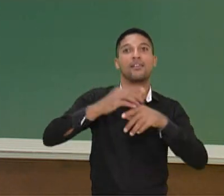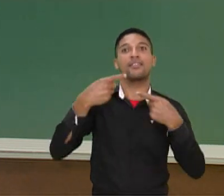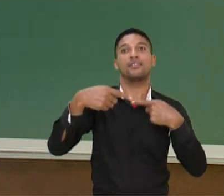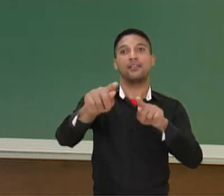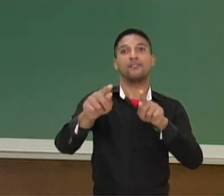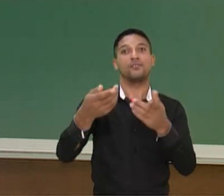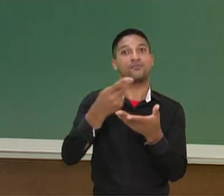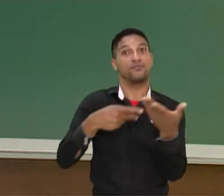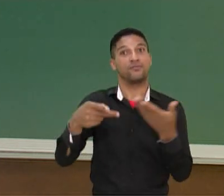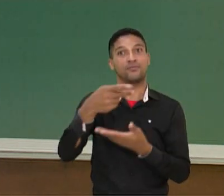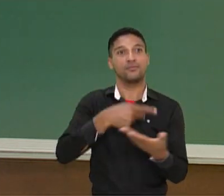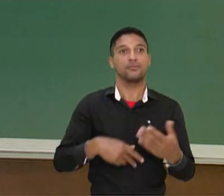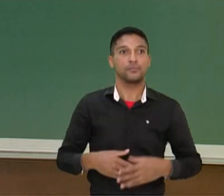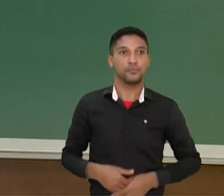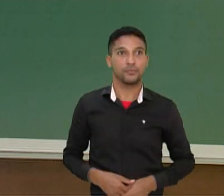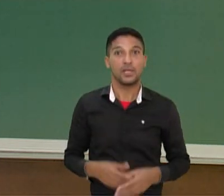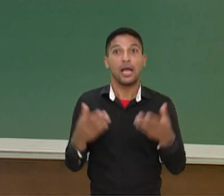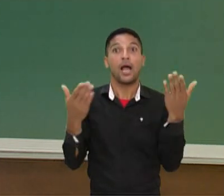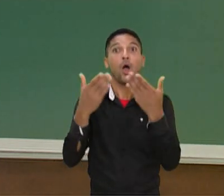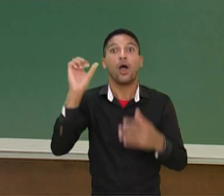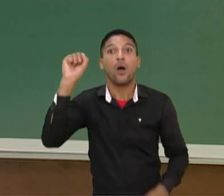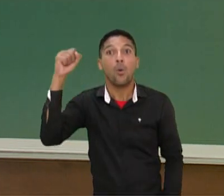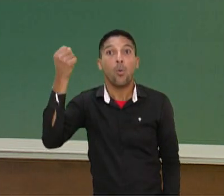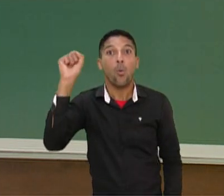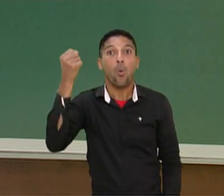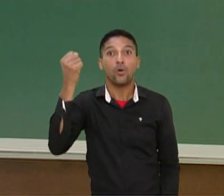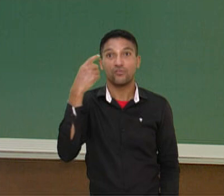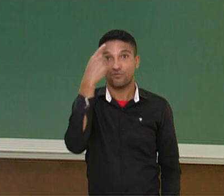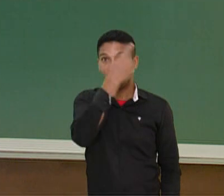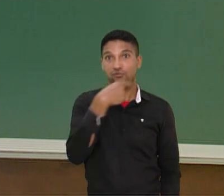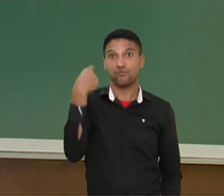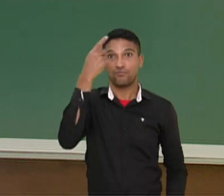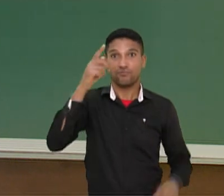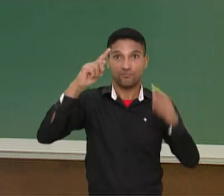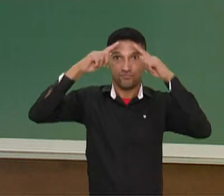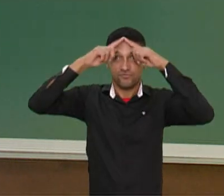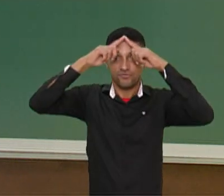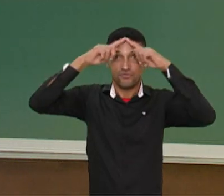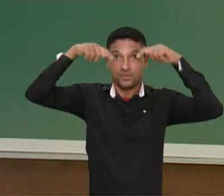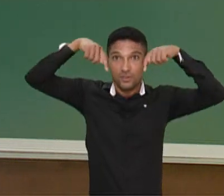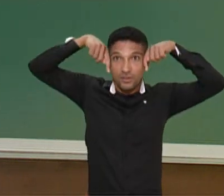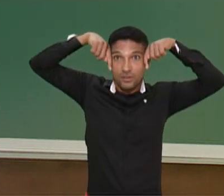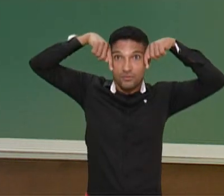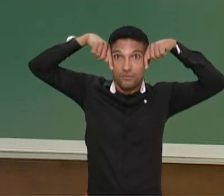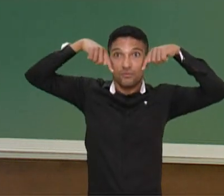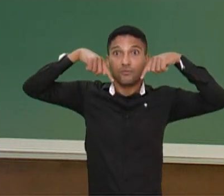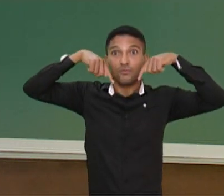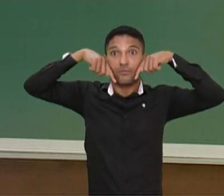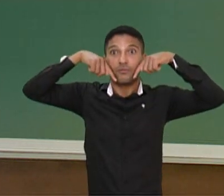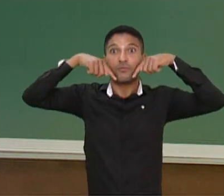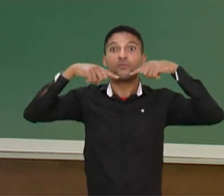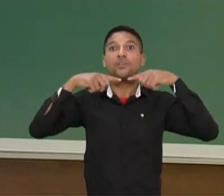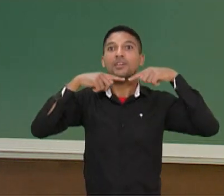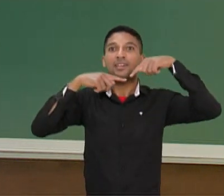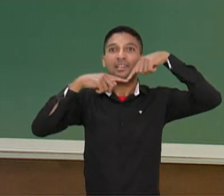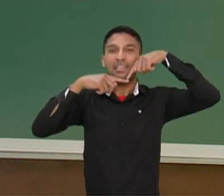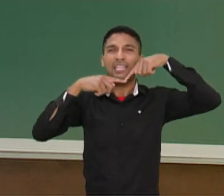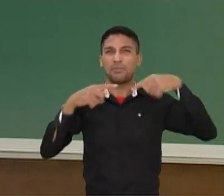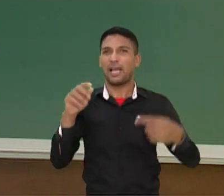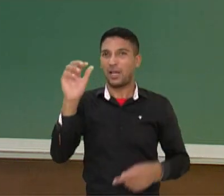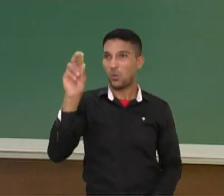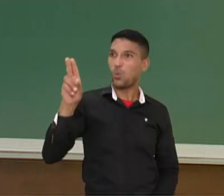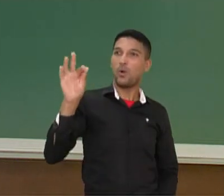próximo? Agora eu peguei o octógono. Então, lembra o octógono lá da UFC, da MMA,